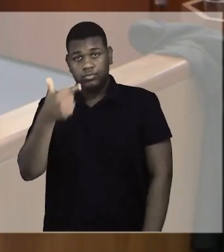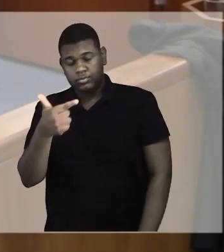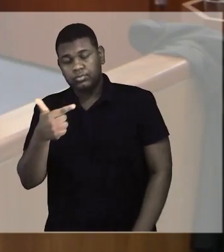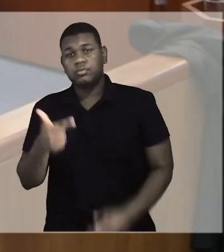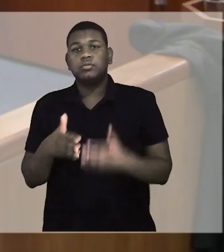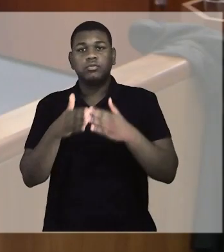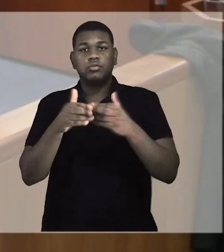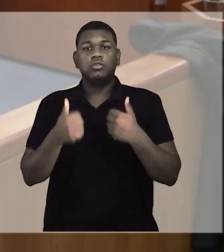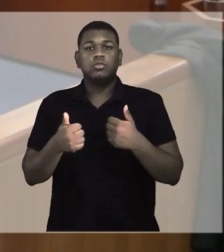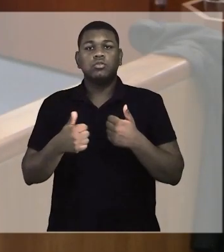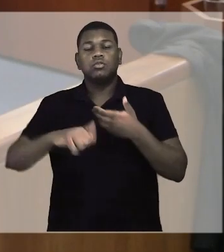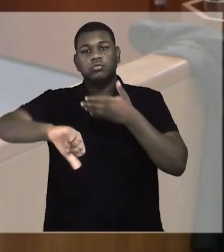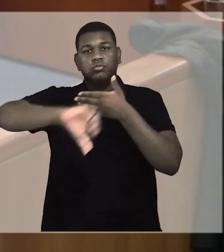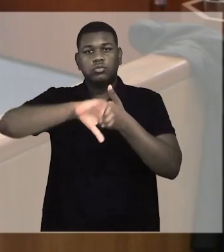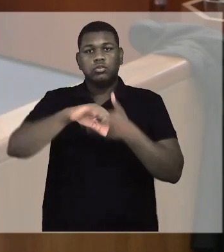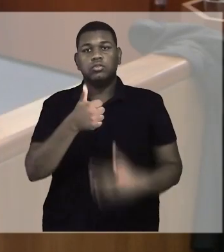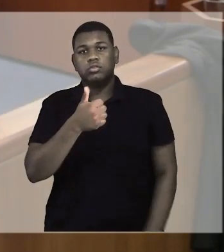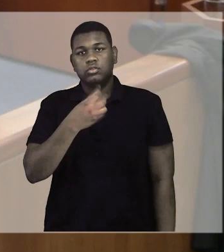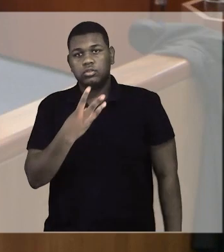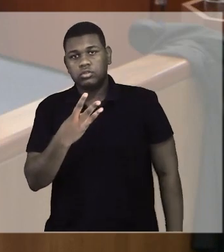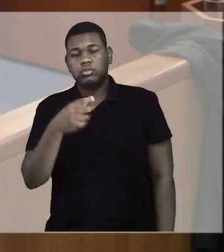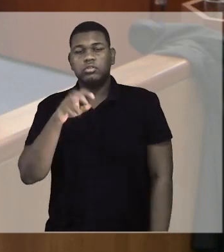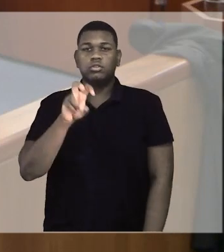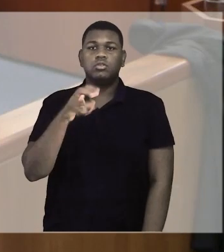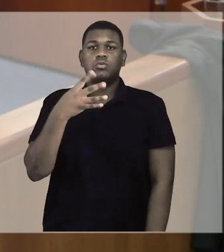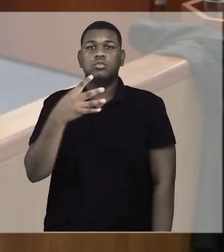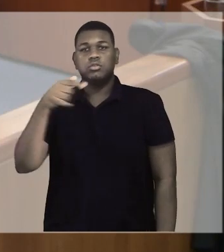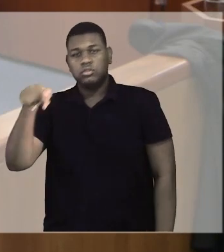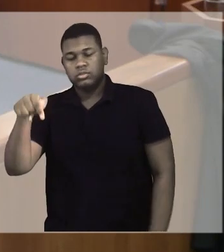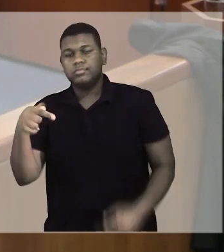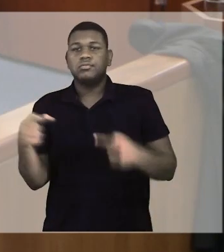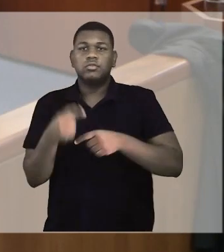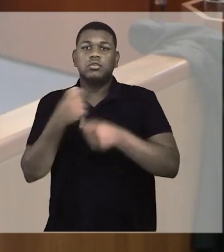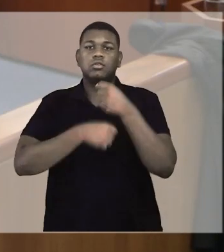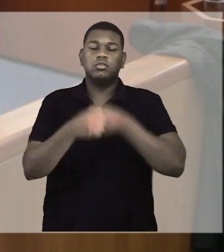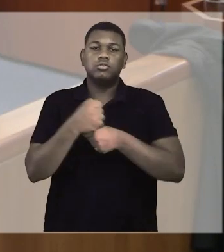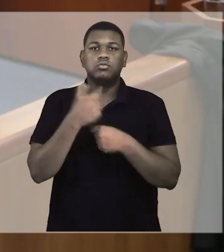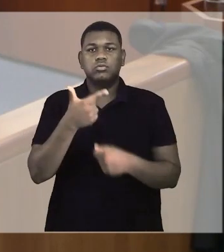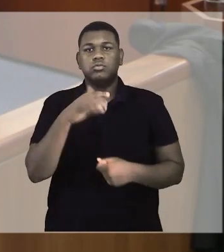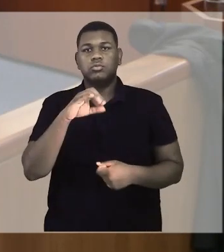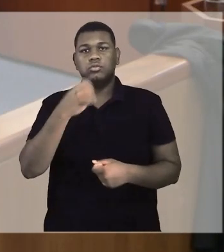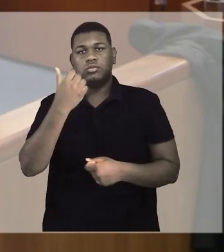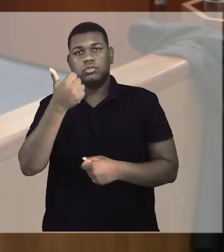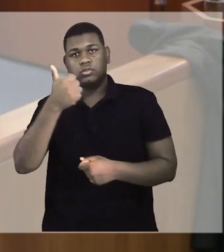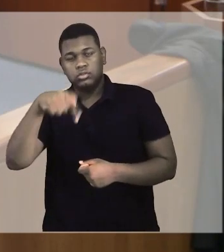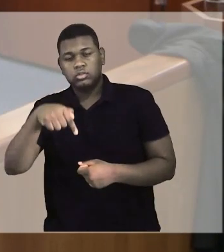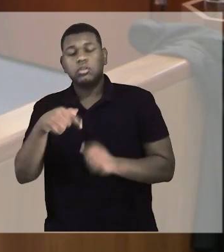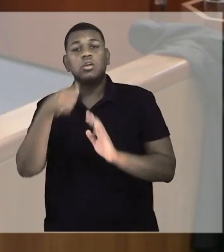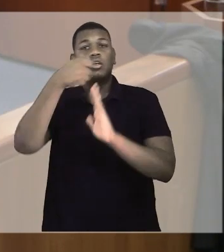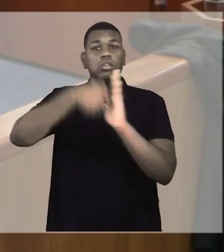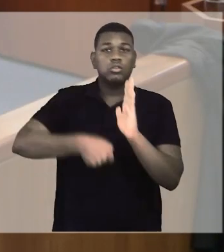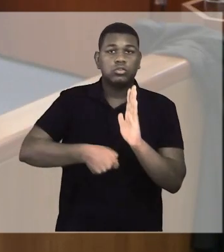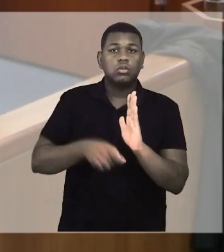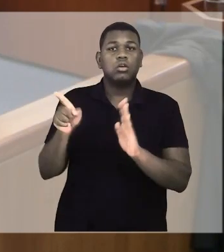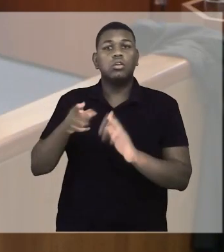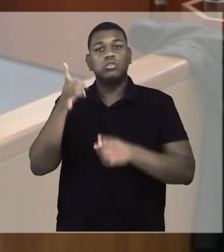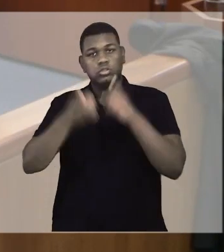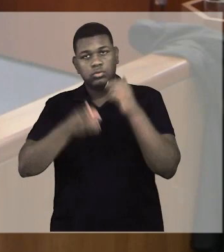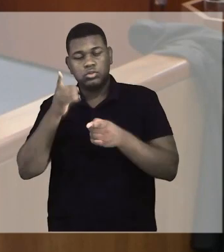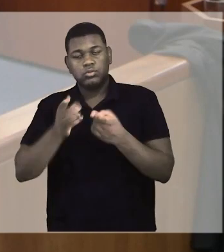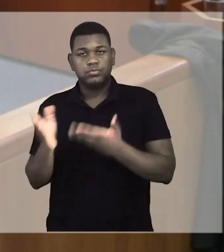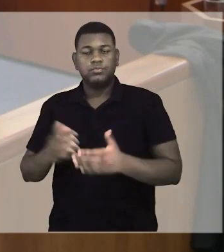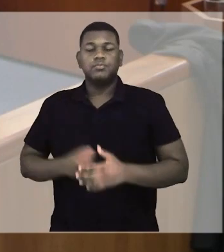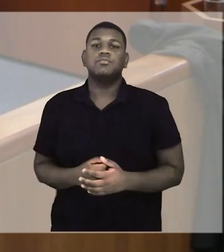Prosseguindo, item 152, apelação criminal 13547, dígito 76